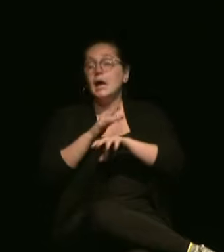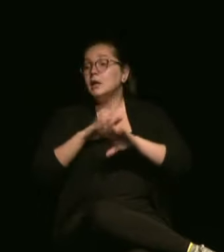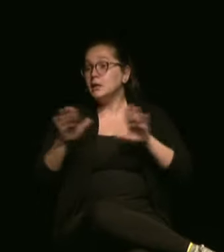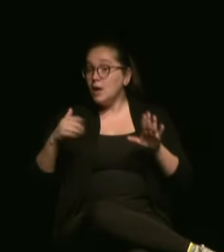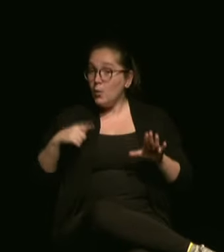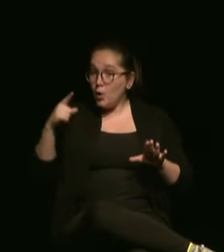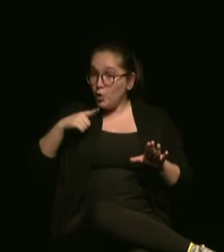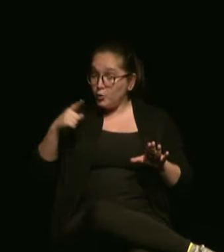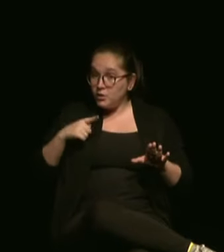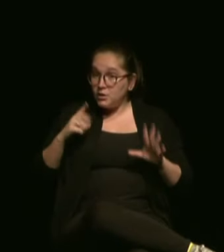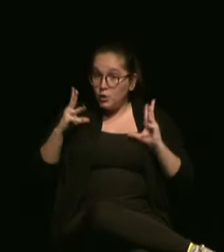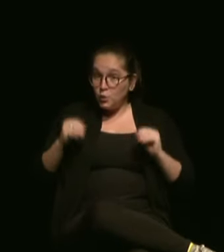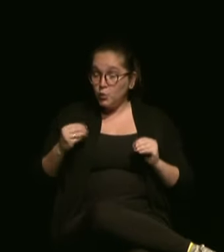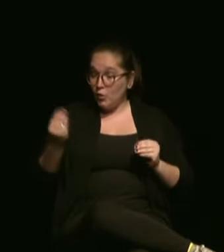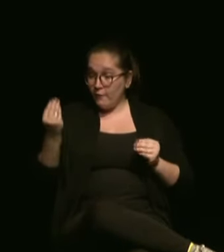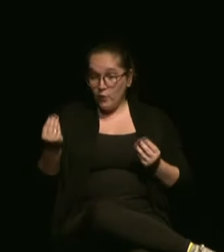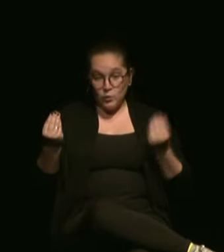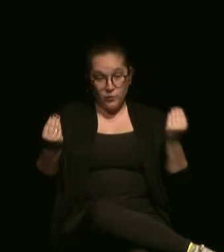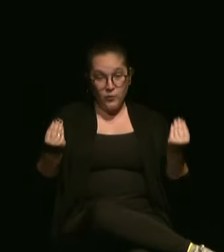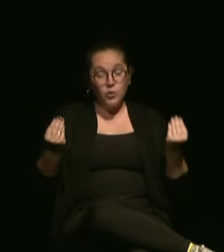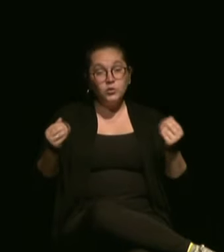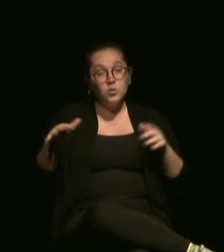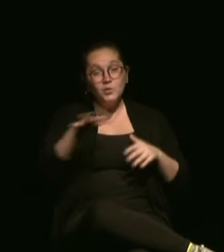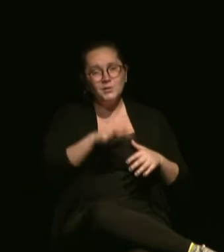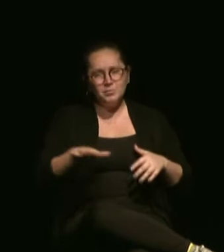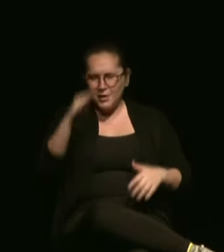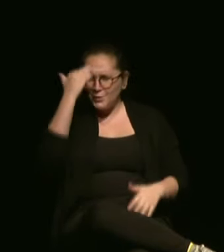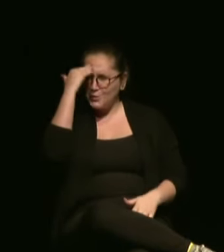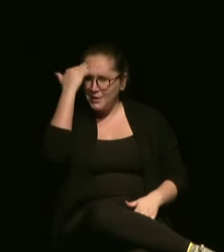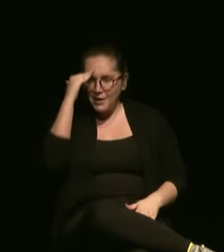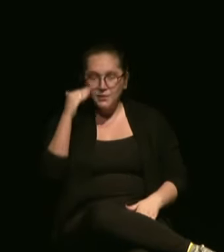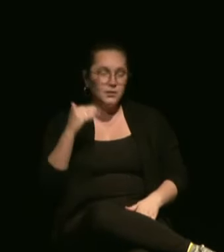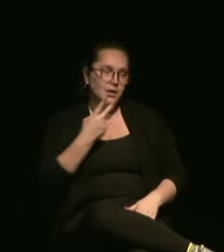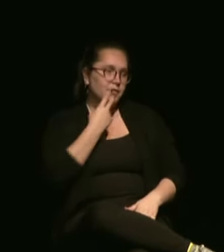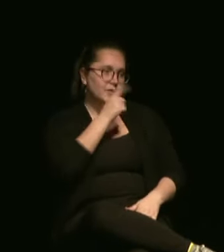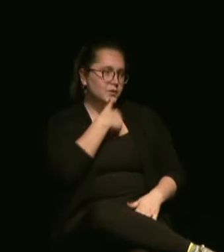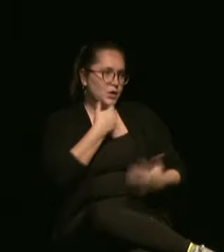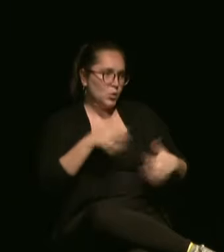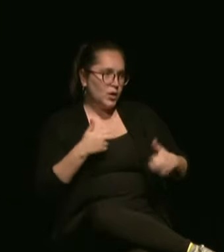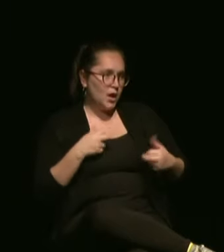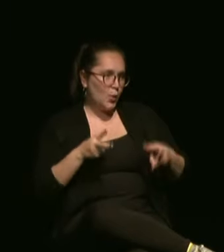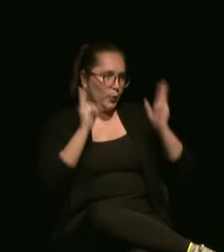isolada no espaço. O que significa para mim uma coisa morta, entende? Tá, você não queria cortar.